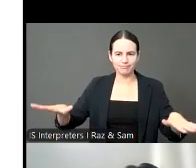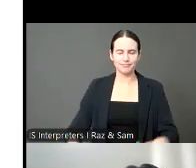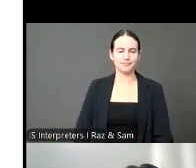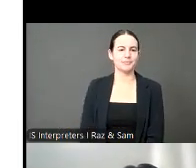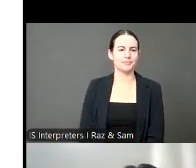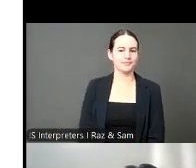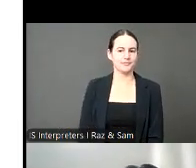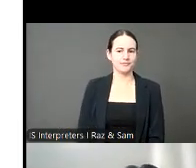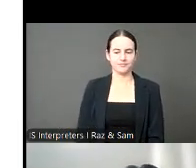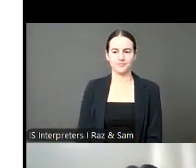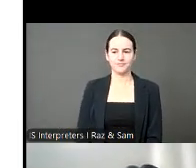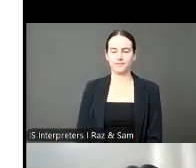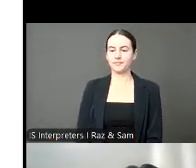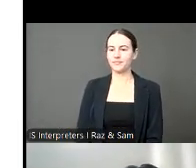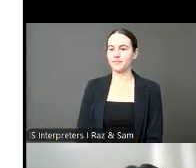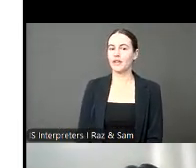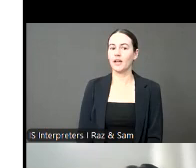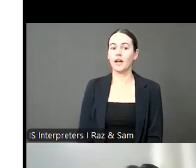Bem,